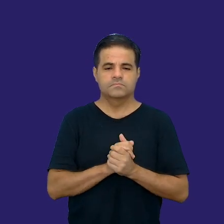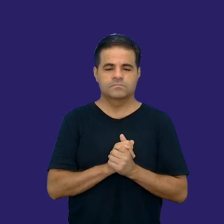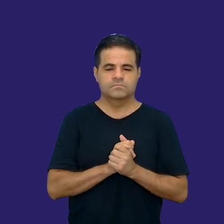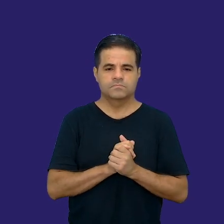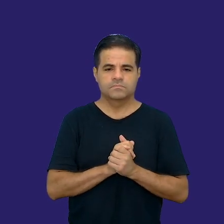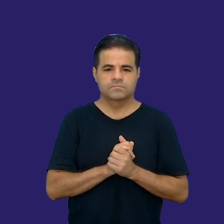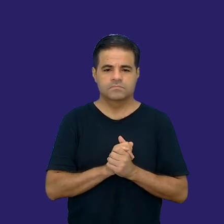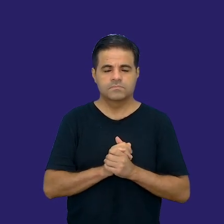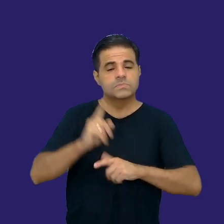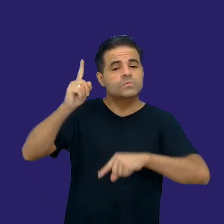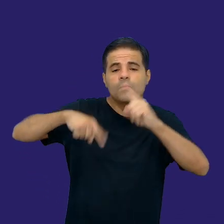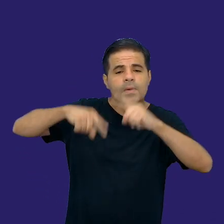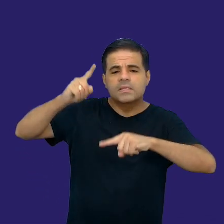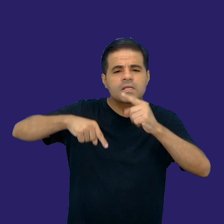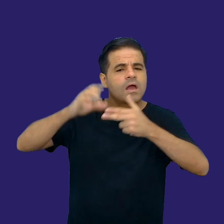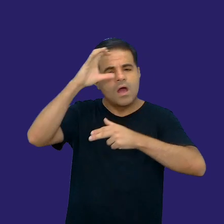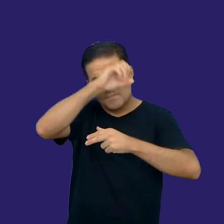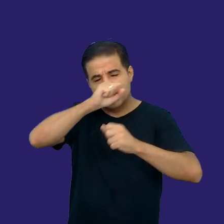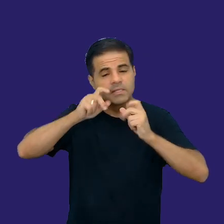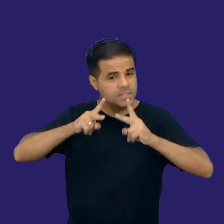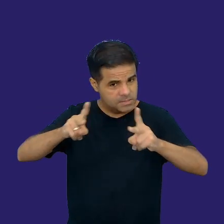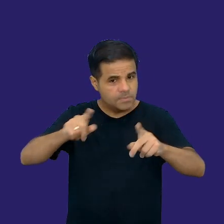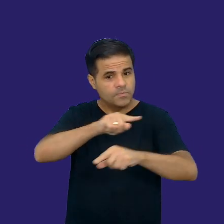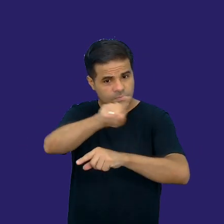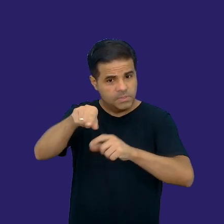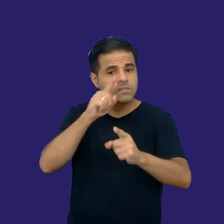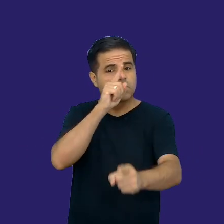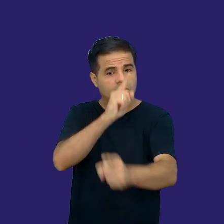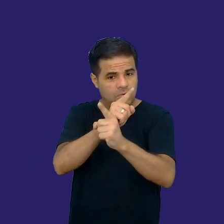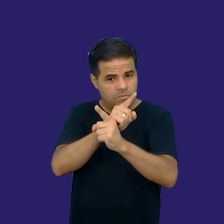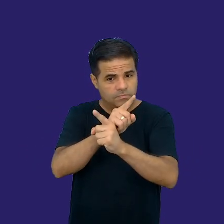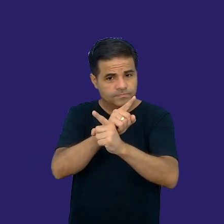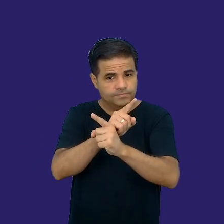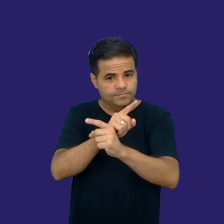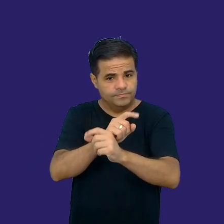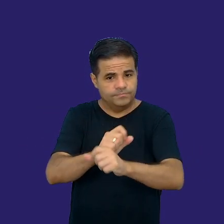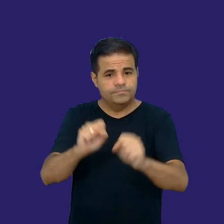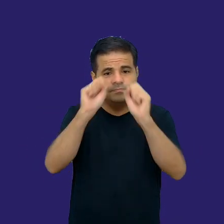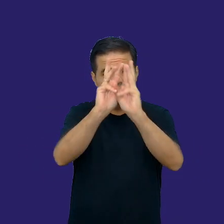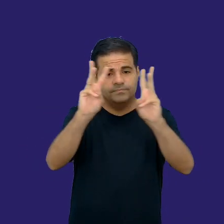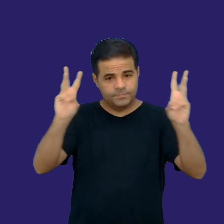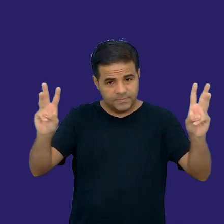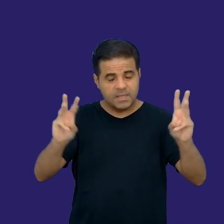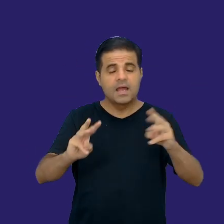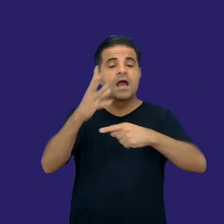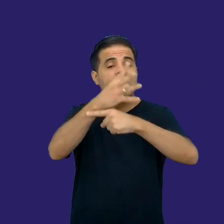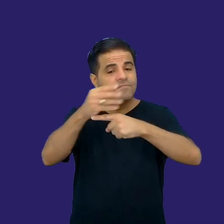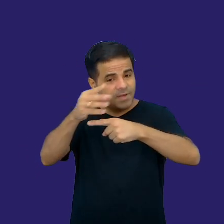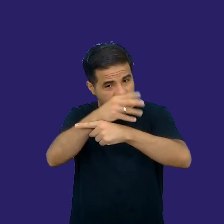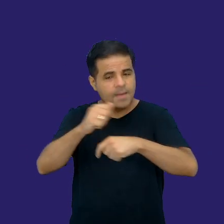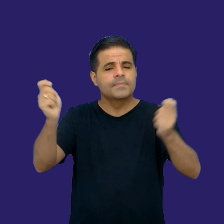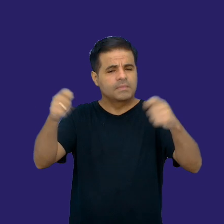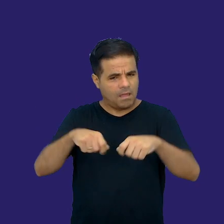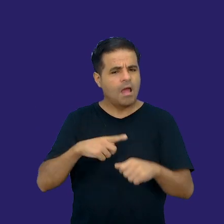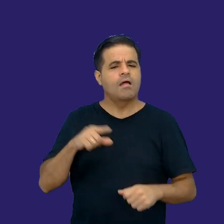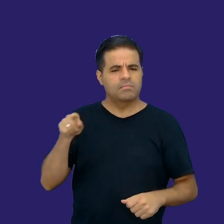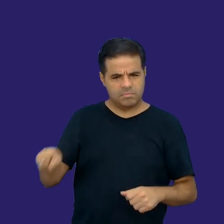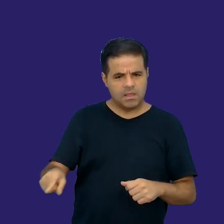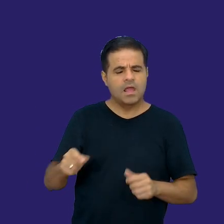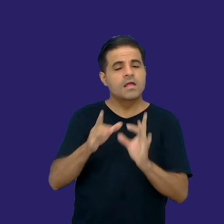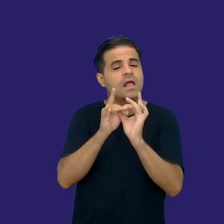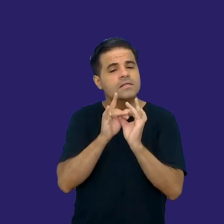O material Aprender Sempre, vocês encontram no site da EFAP. O site da EFAP, o qual